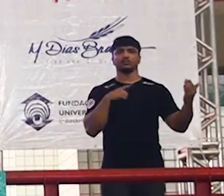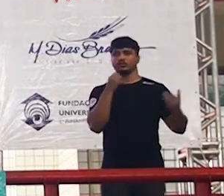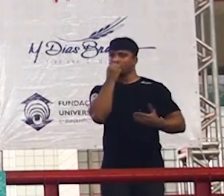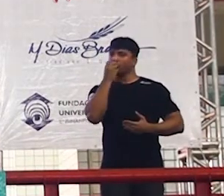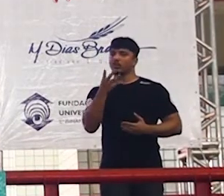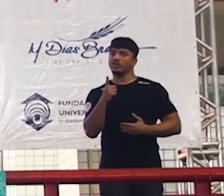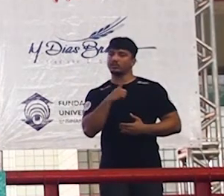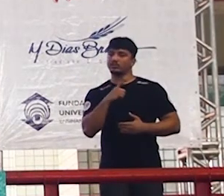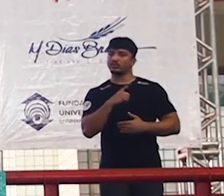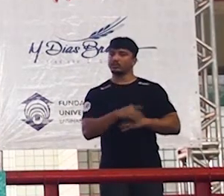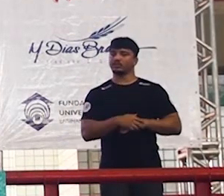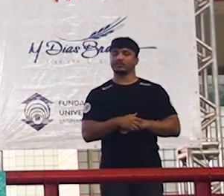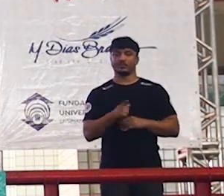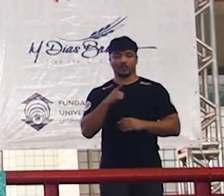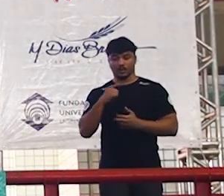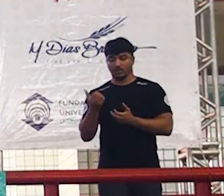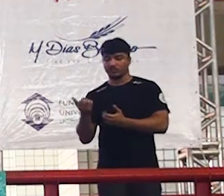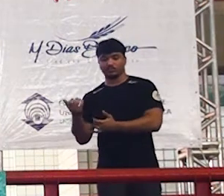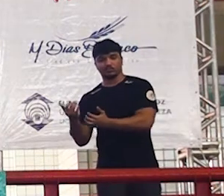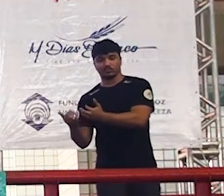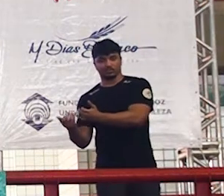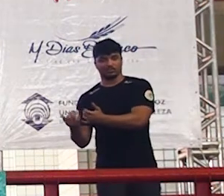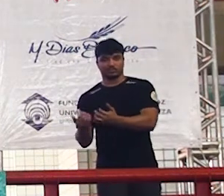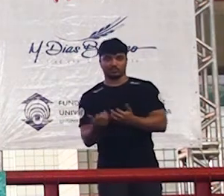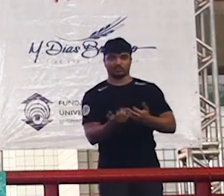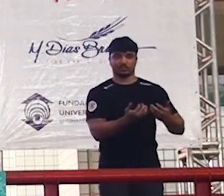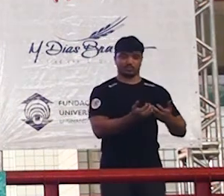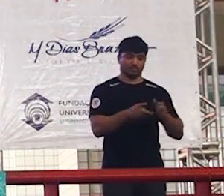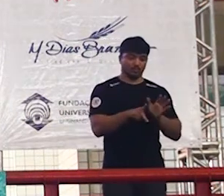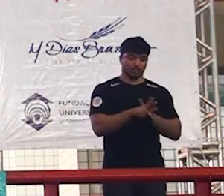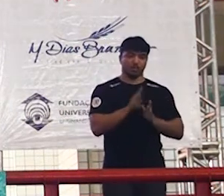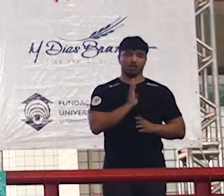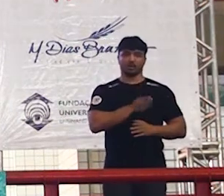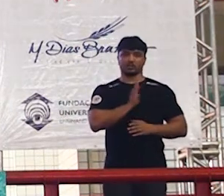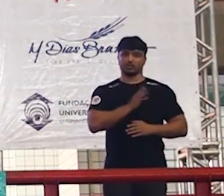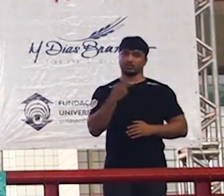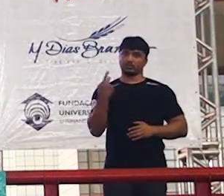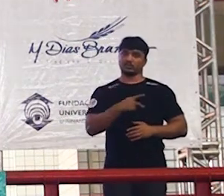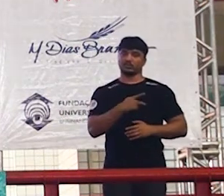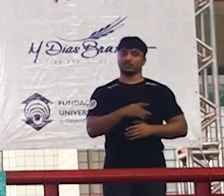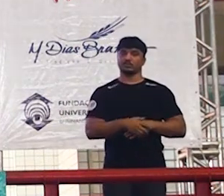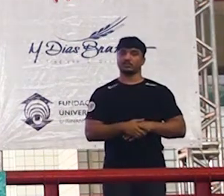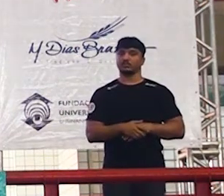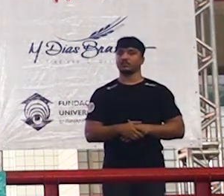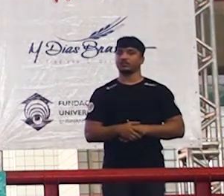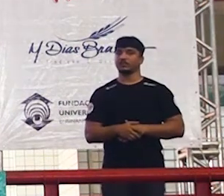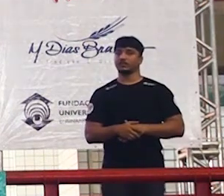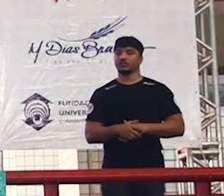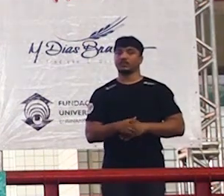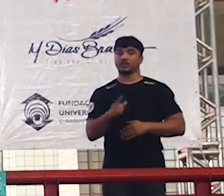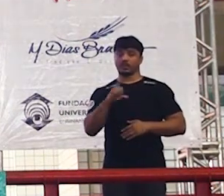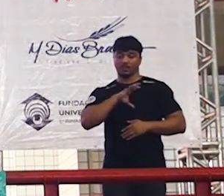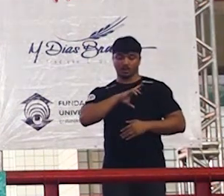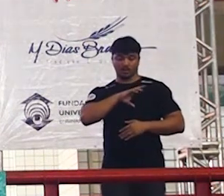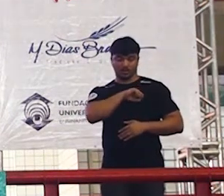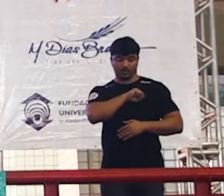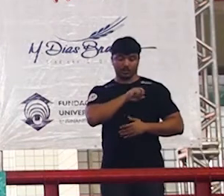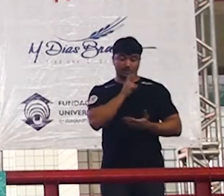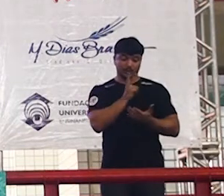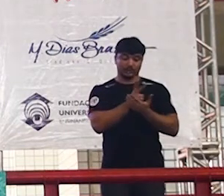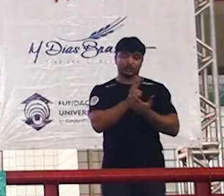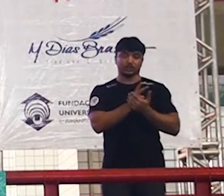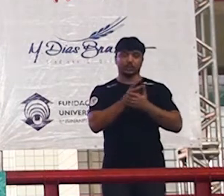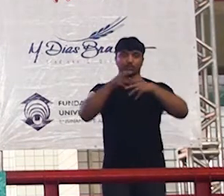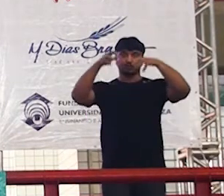boa. Acendemos paixões no rastilho do próprio coração. O que amamos é sempre